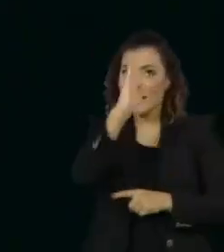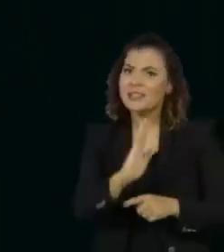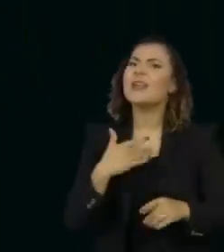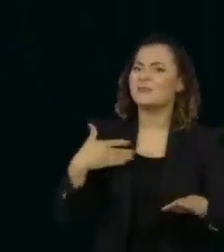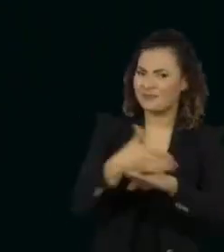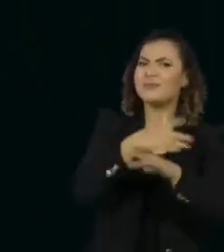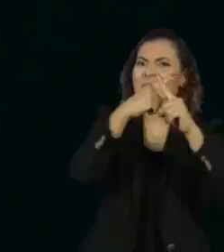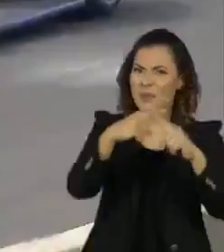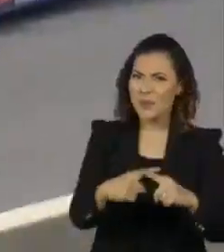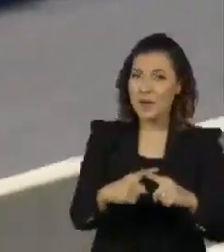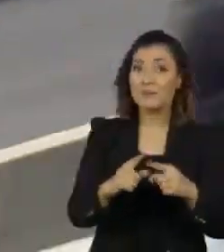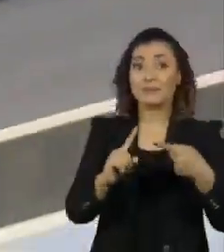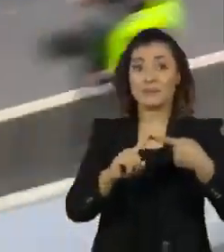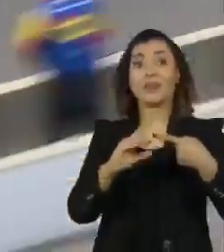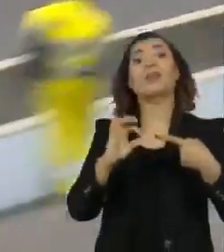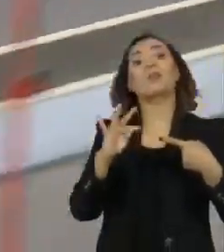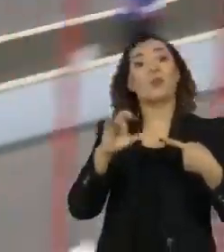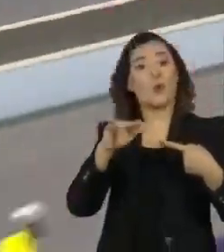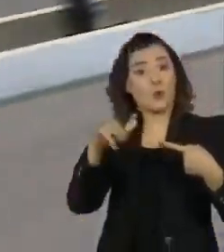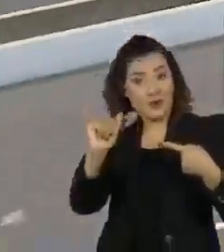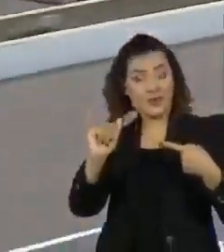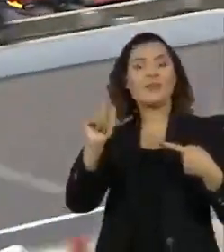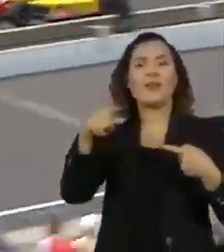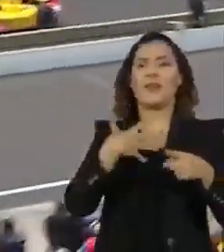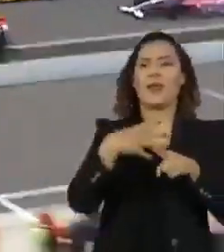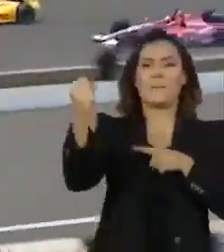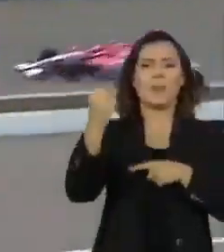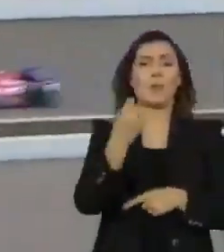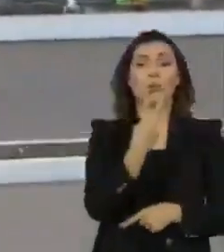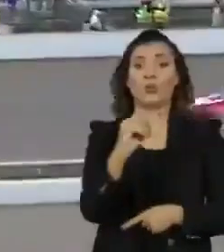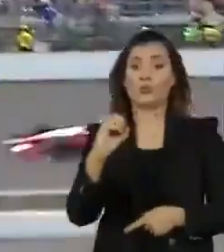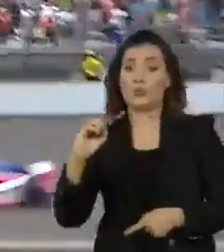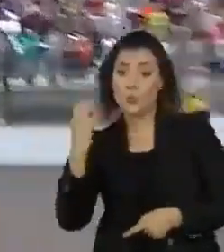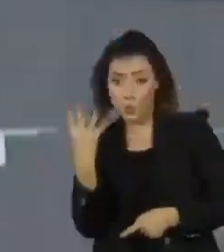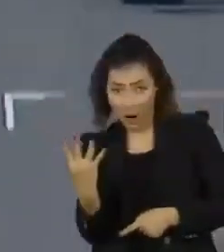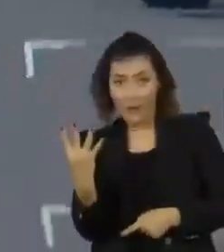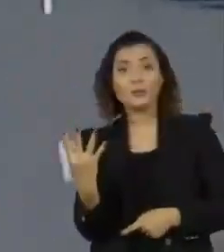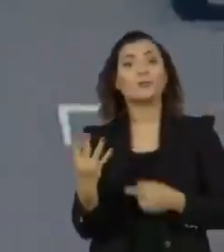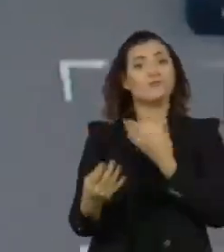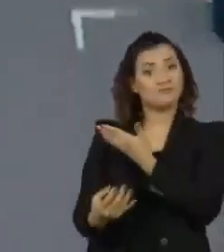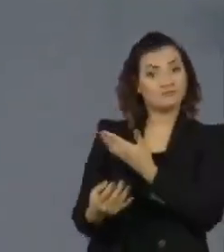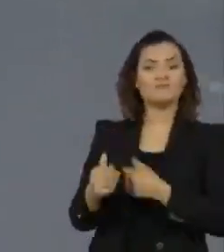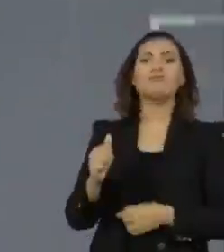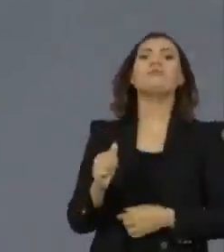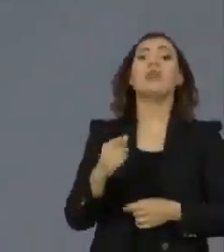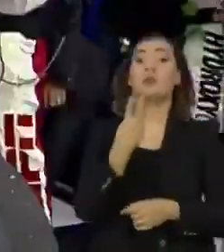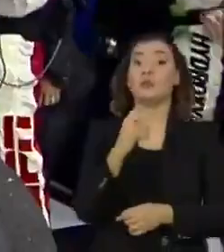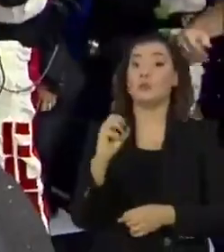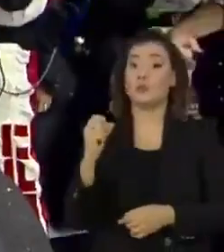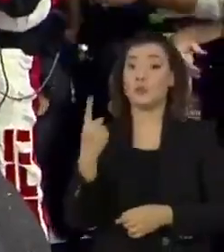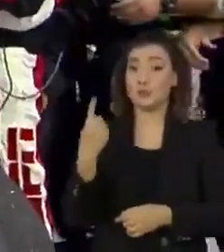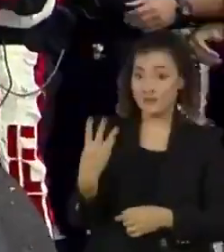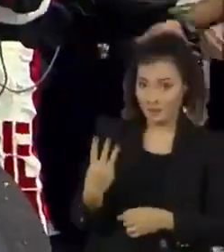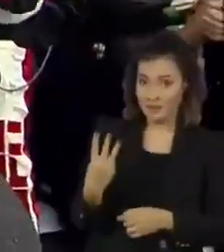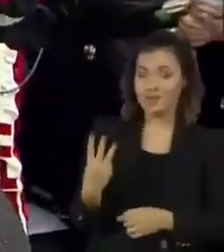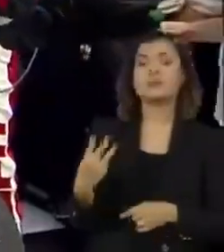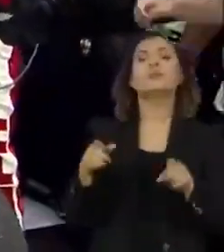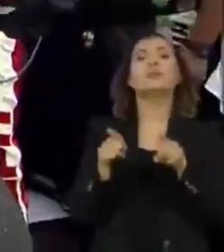pista. São três. Tony Canaan, campeão da categoria em 2004 das 500 milhas de Indianápolis em 2013.